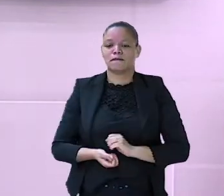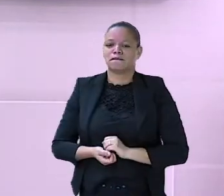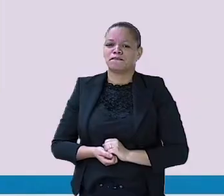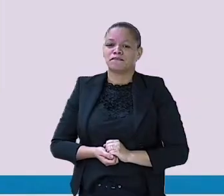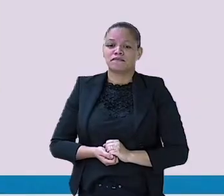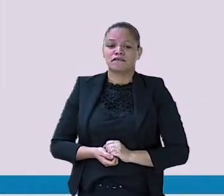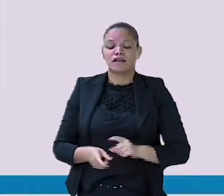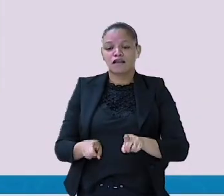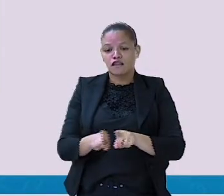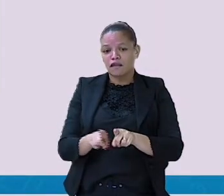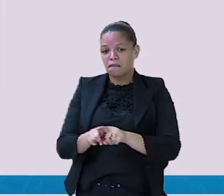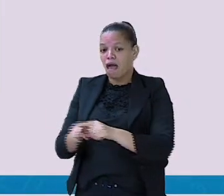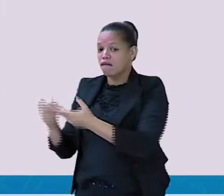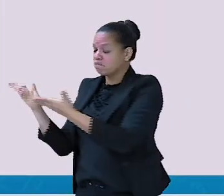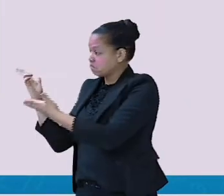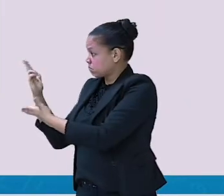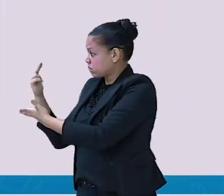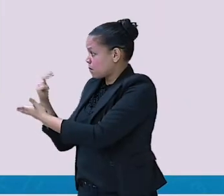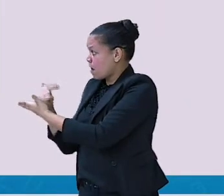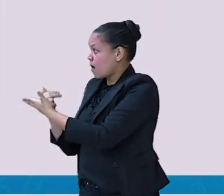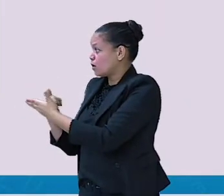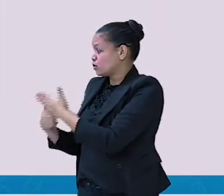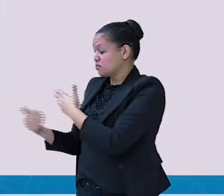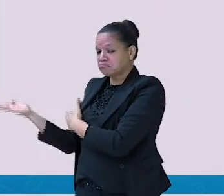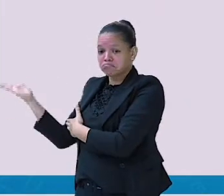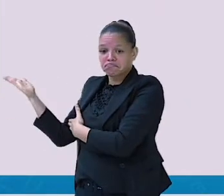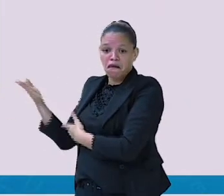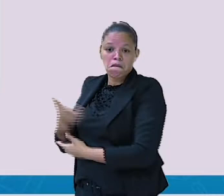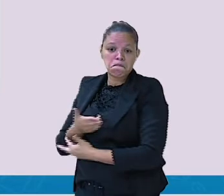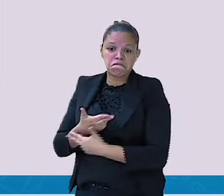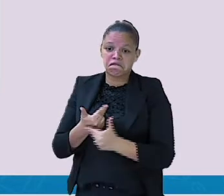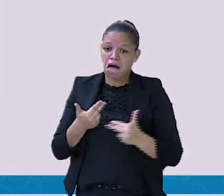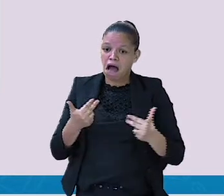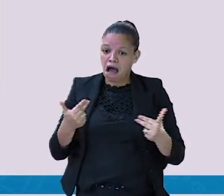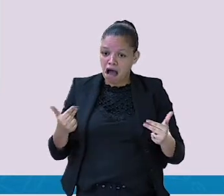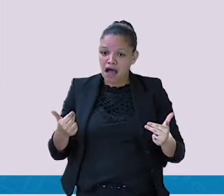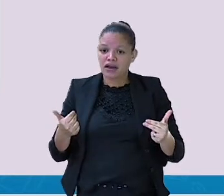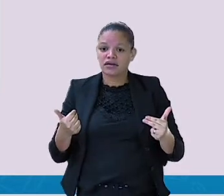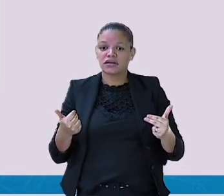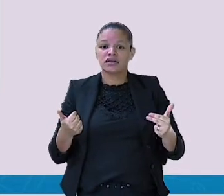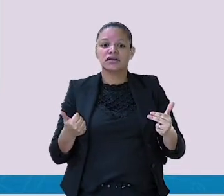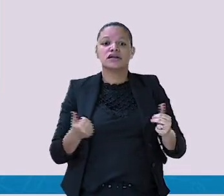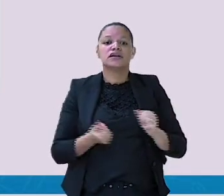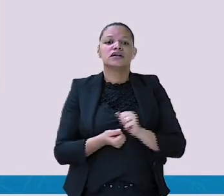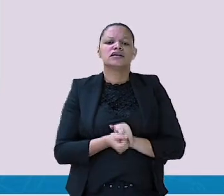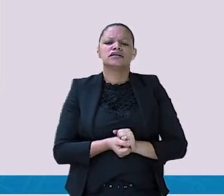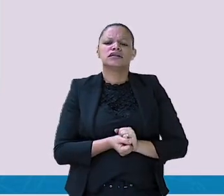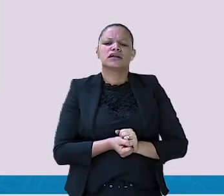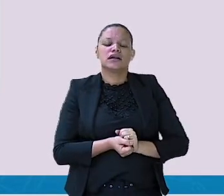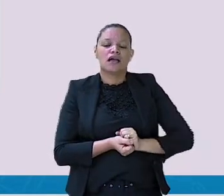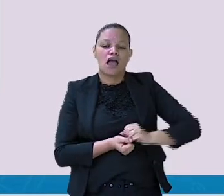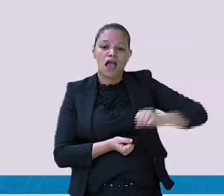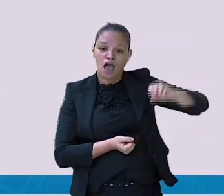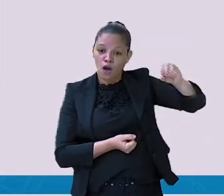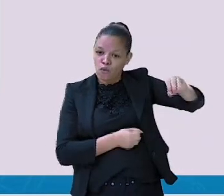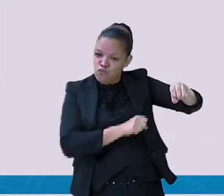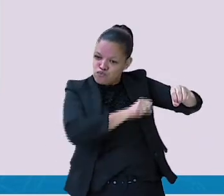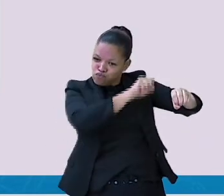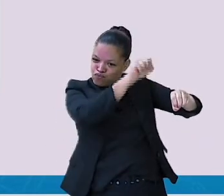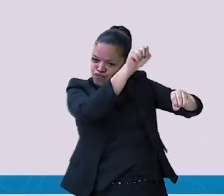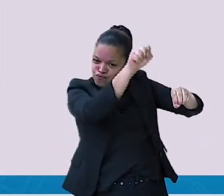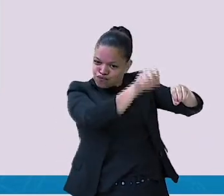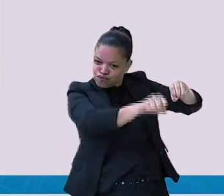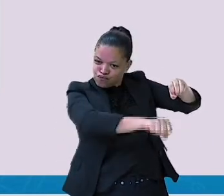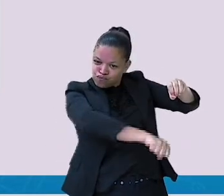Temos outras imagens aqui, como essa daqui, ó, eles fazendo esse movimento de rodar para que fizesse o quê? Olha, cai açúcar,